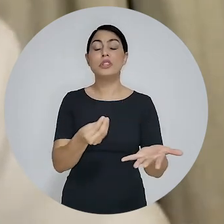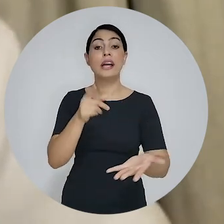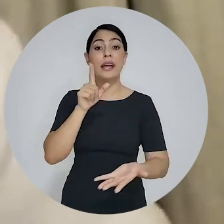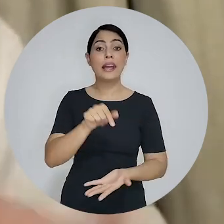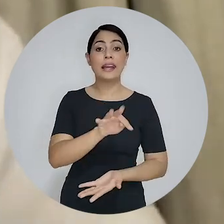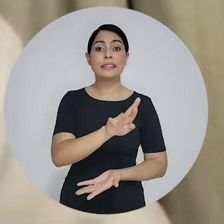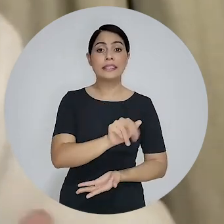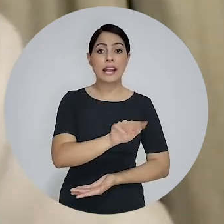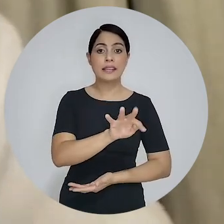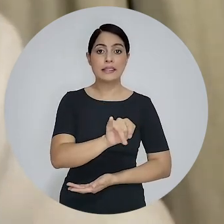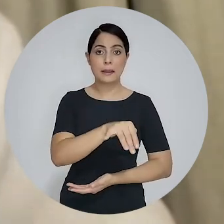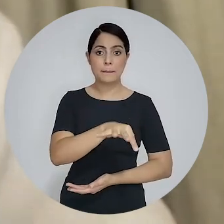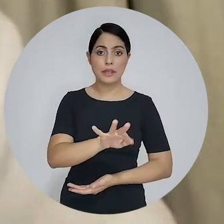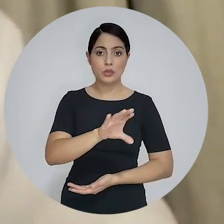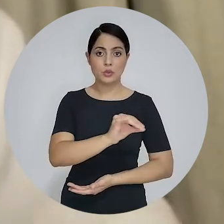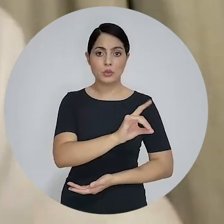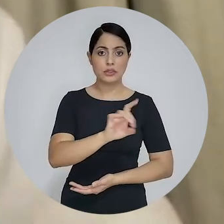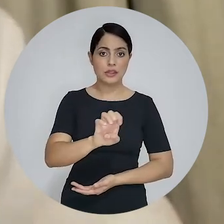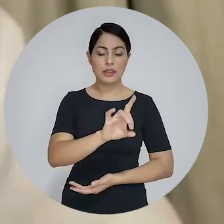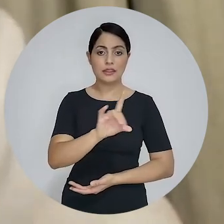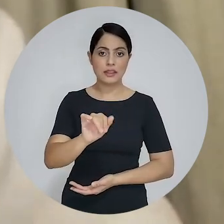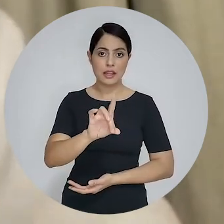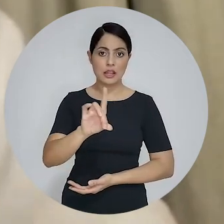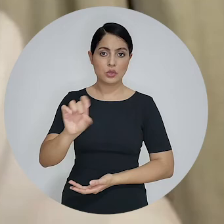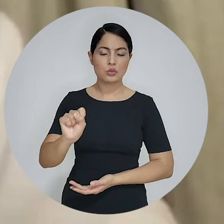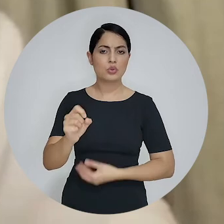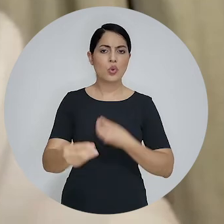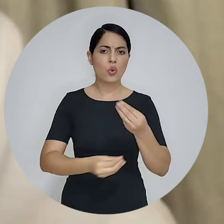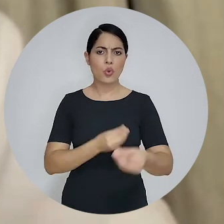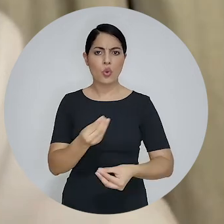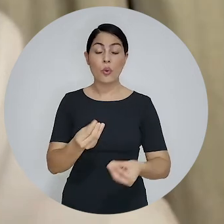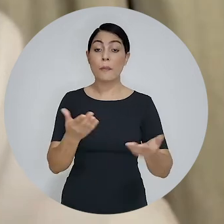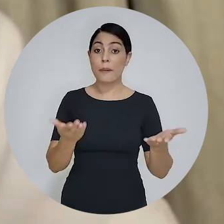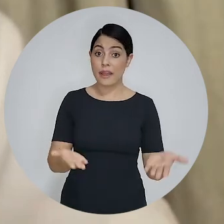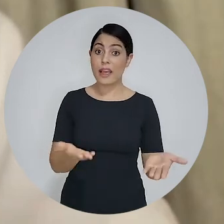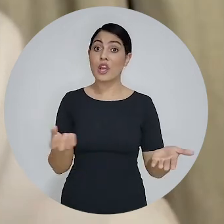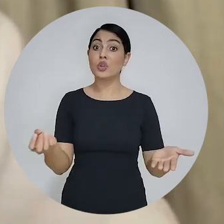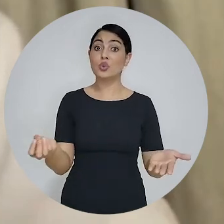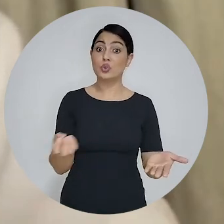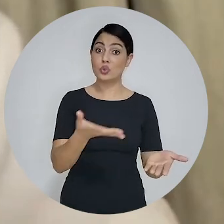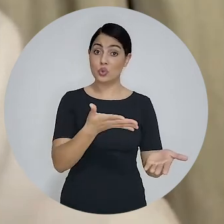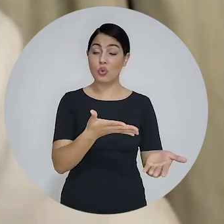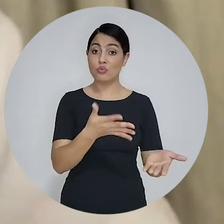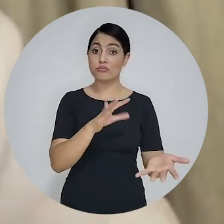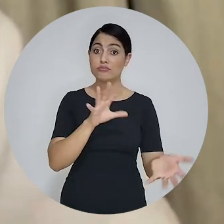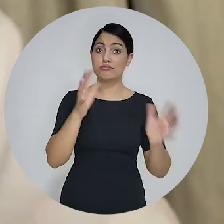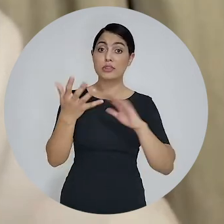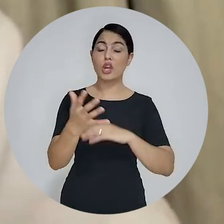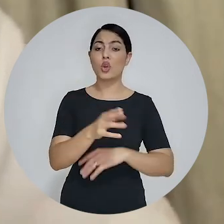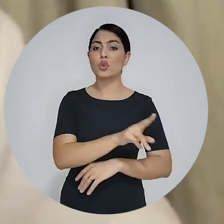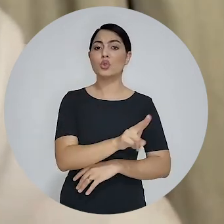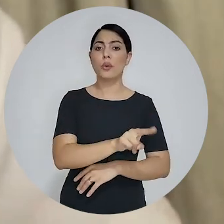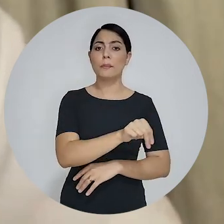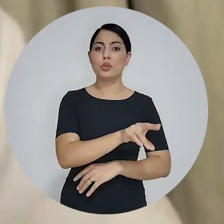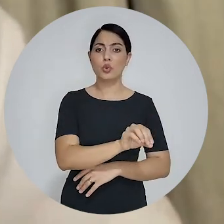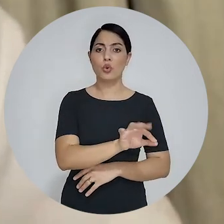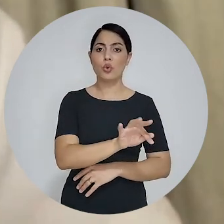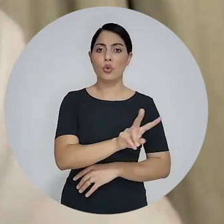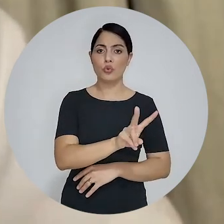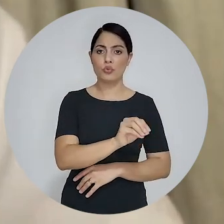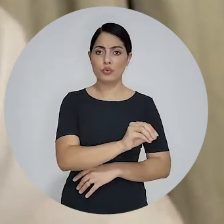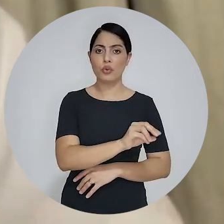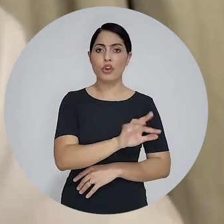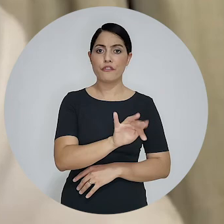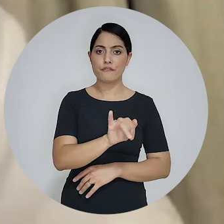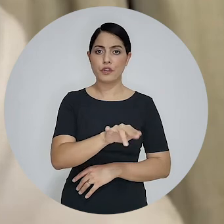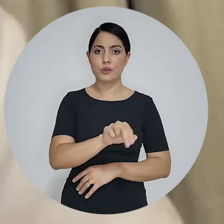no novo fenômeno da informática de uma nova autodeterminação informacional. O que seria